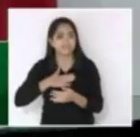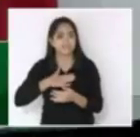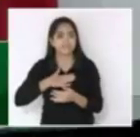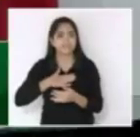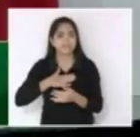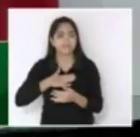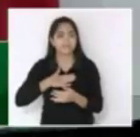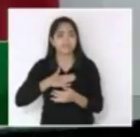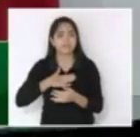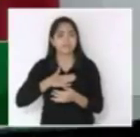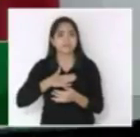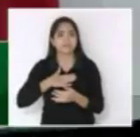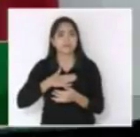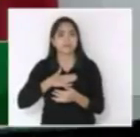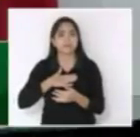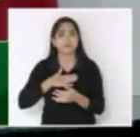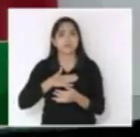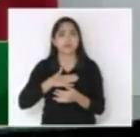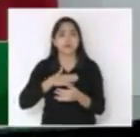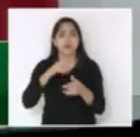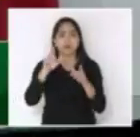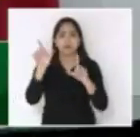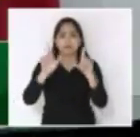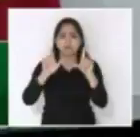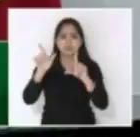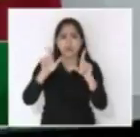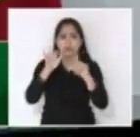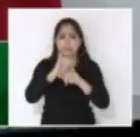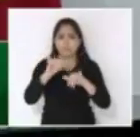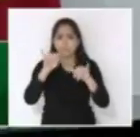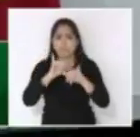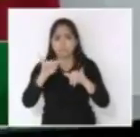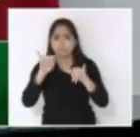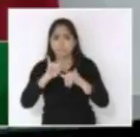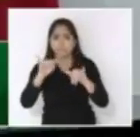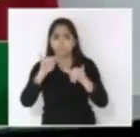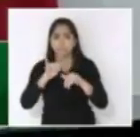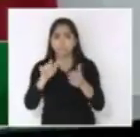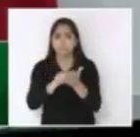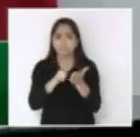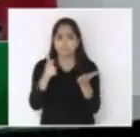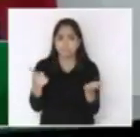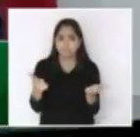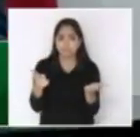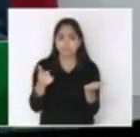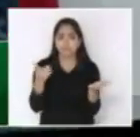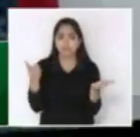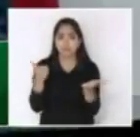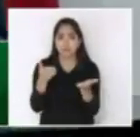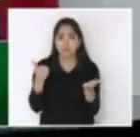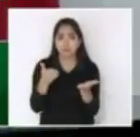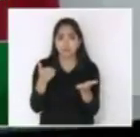aquilo que está estampado na imprensa catarinense, deputado Venzon, no dia de hoje,